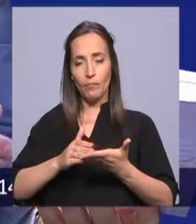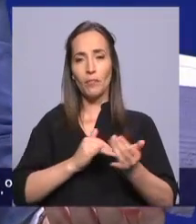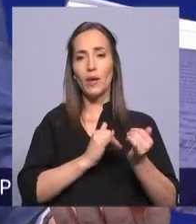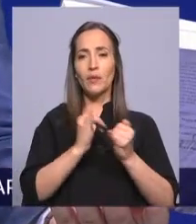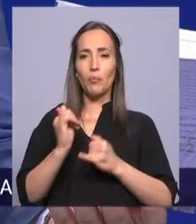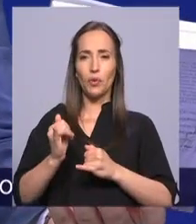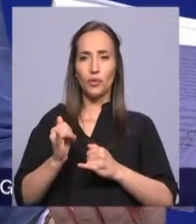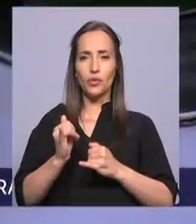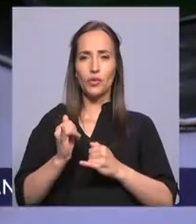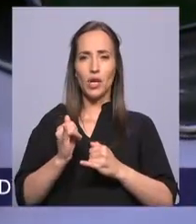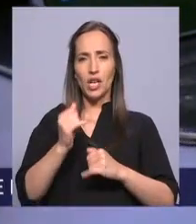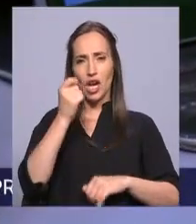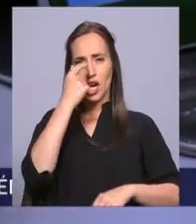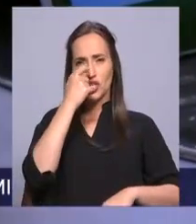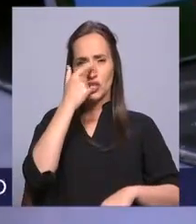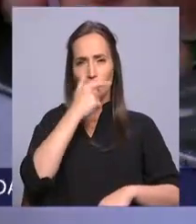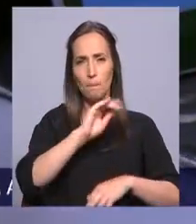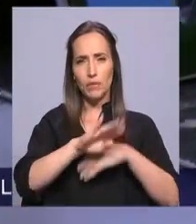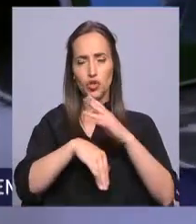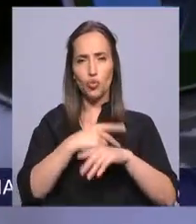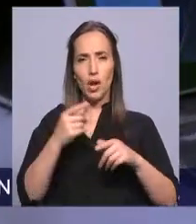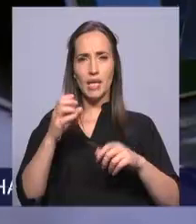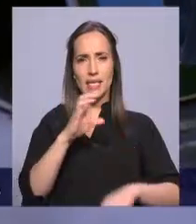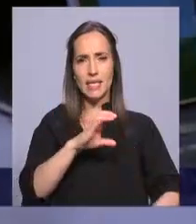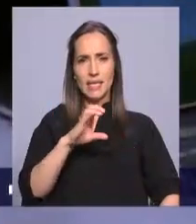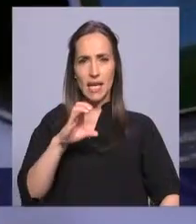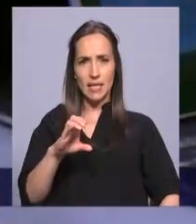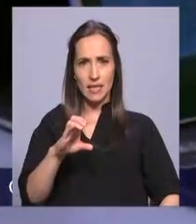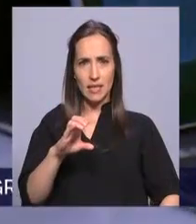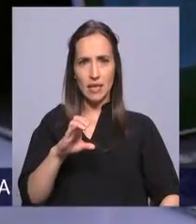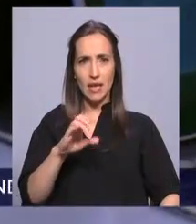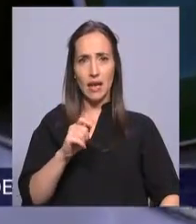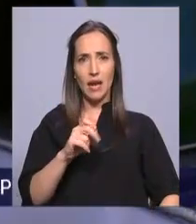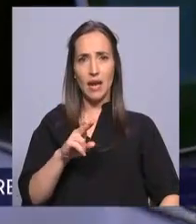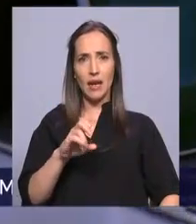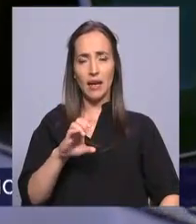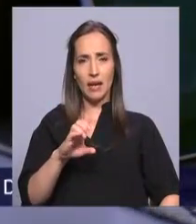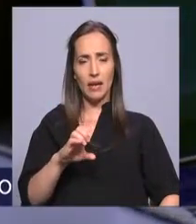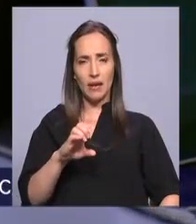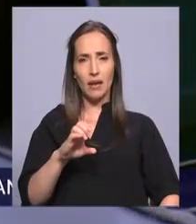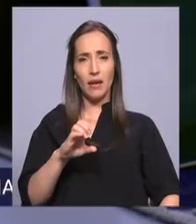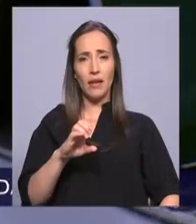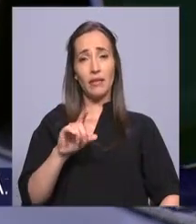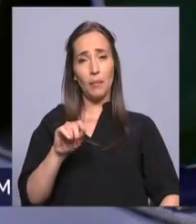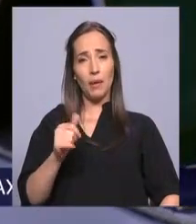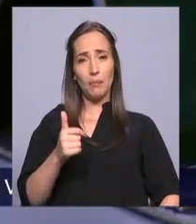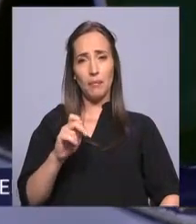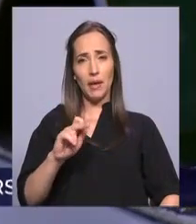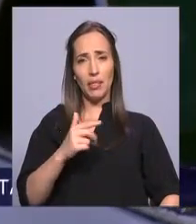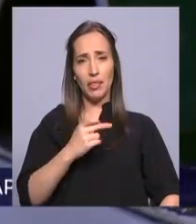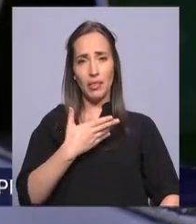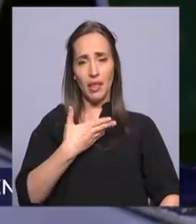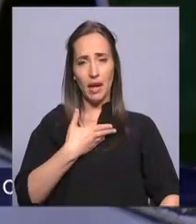misturando a história com a ciência de Eric Frattini e da Bertrand também,